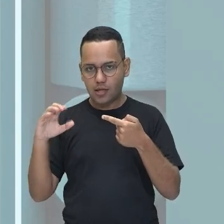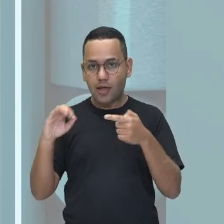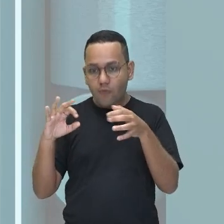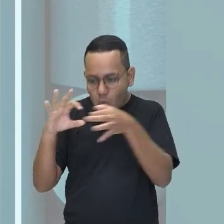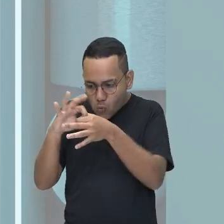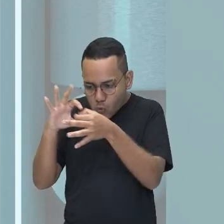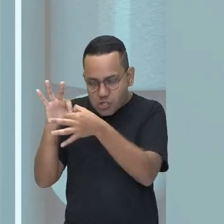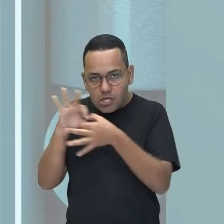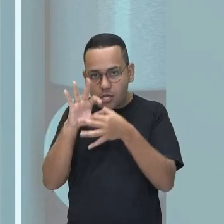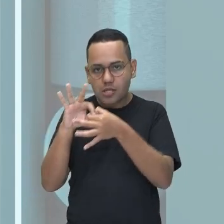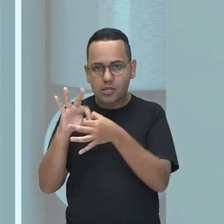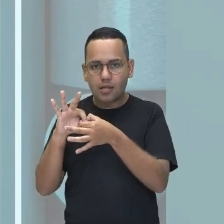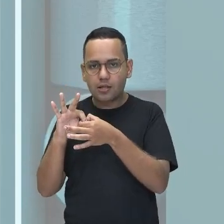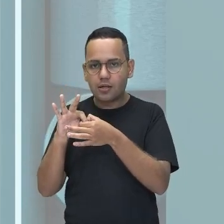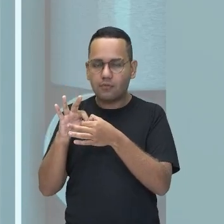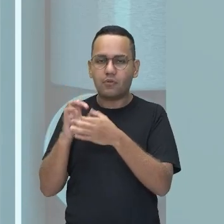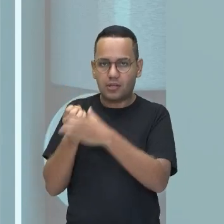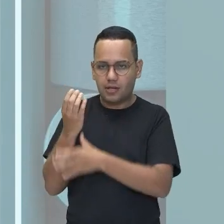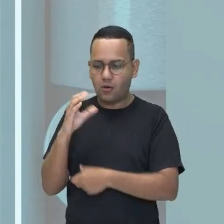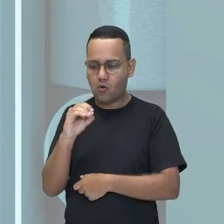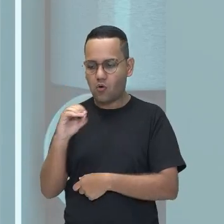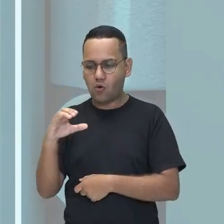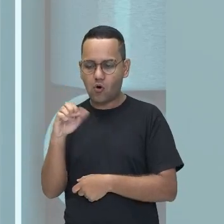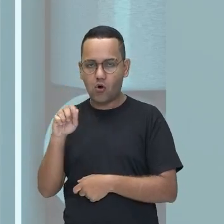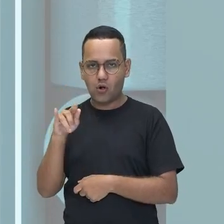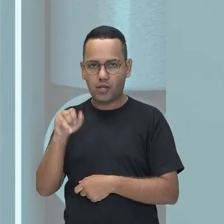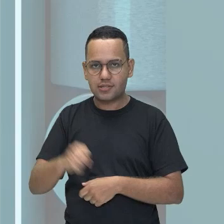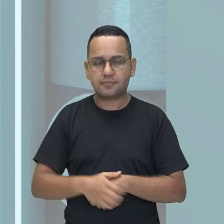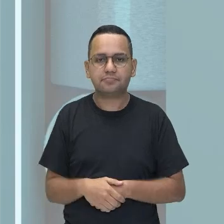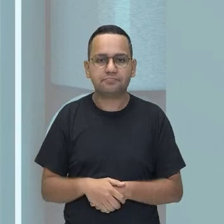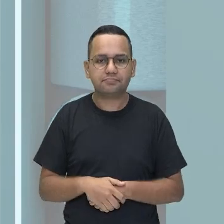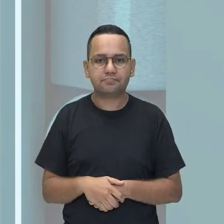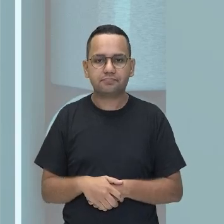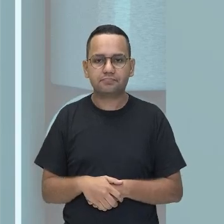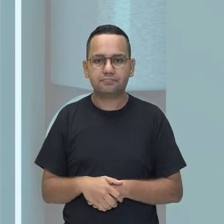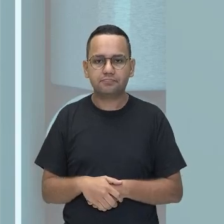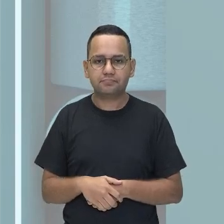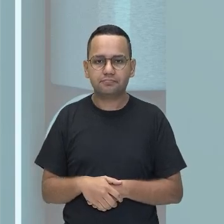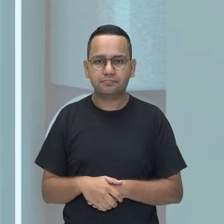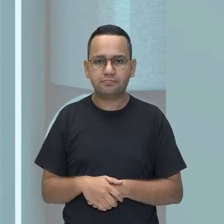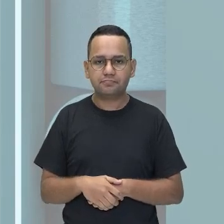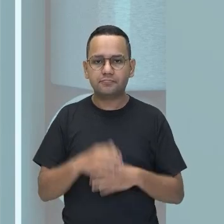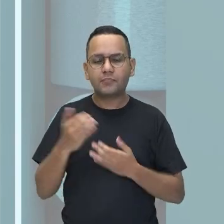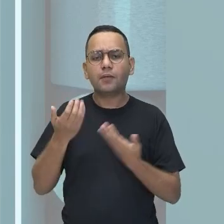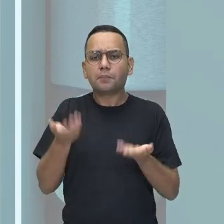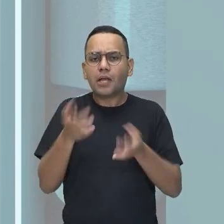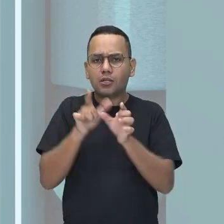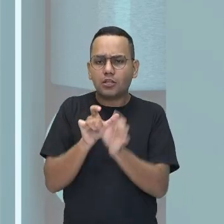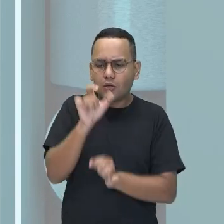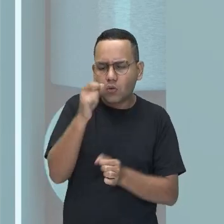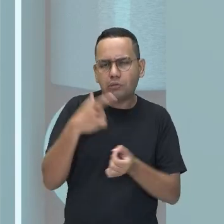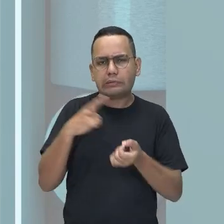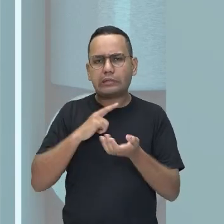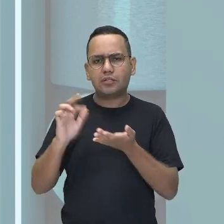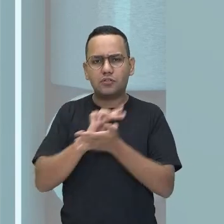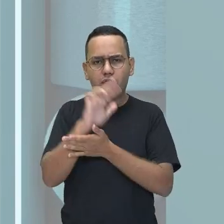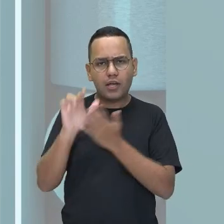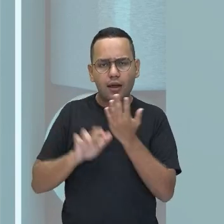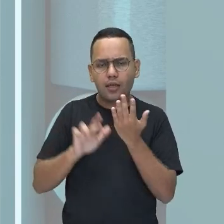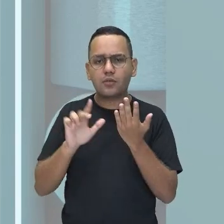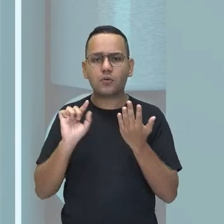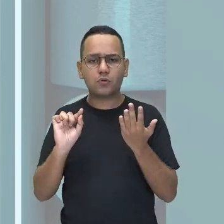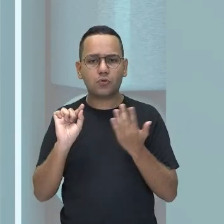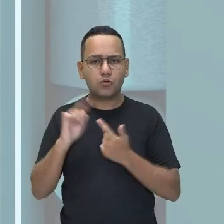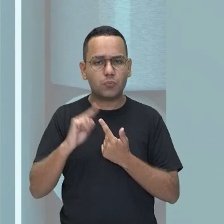ali formando o cóccix, ok? Nessa estrutura, principalmente na coluna, por diversas razões que nós vamos relembrar